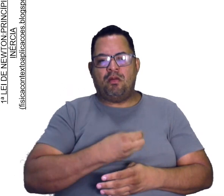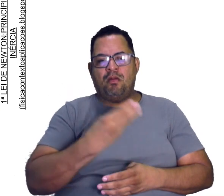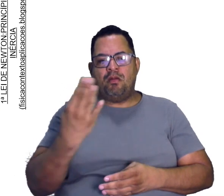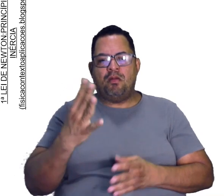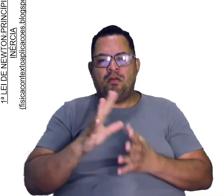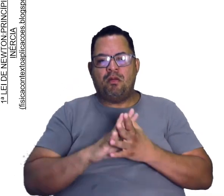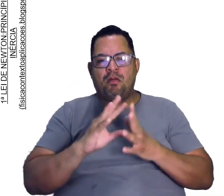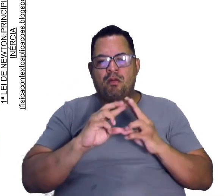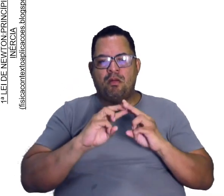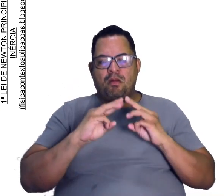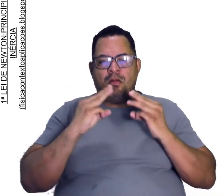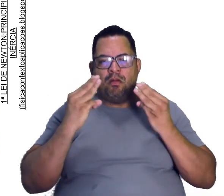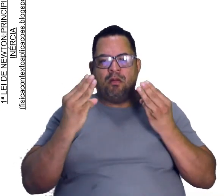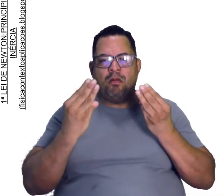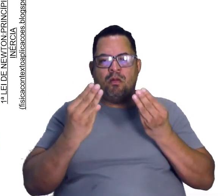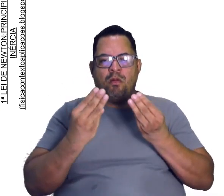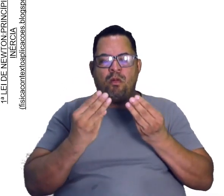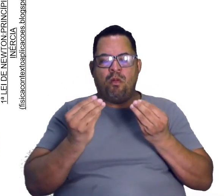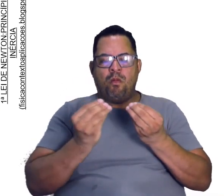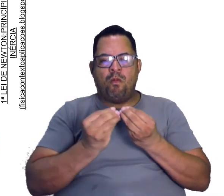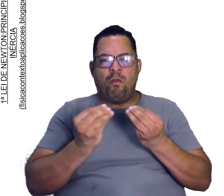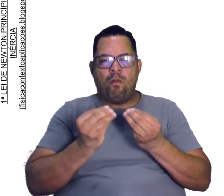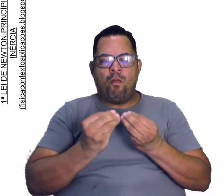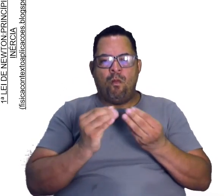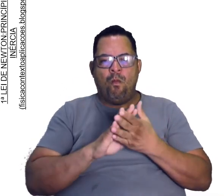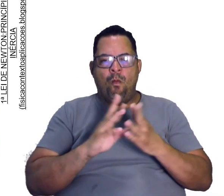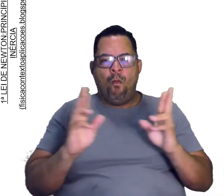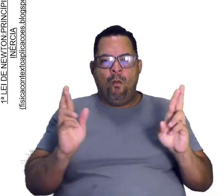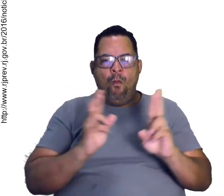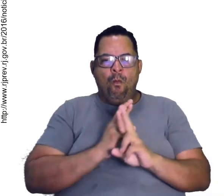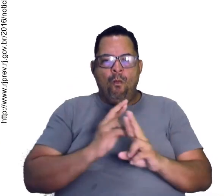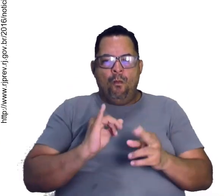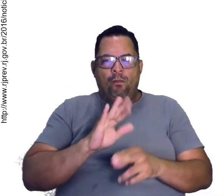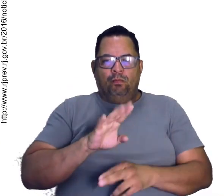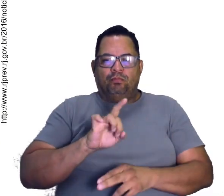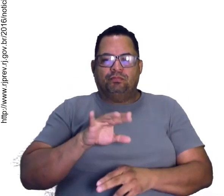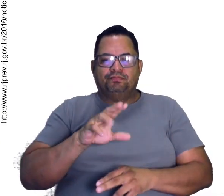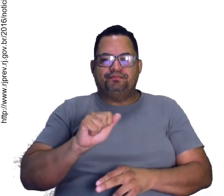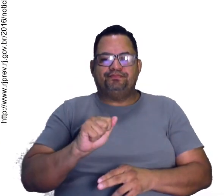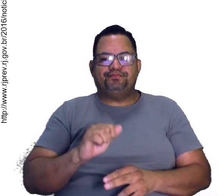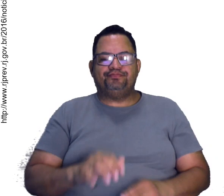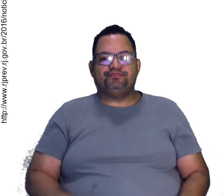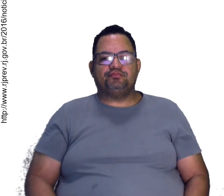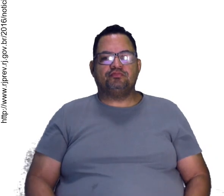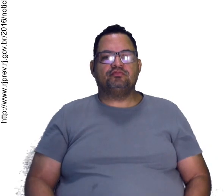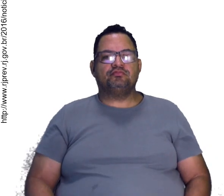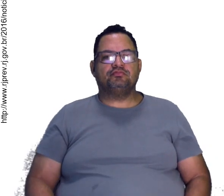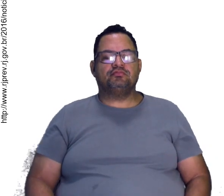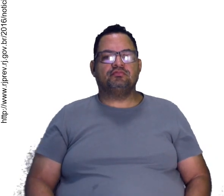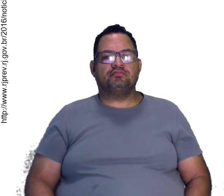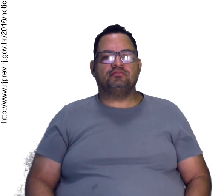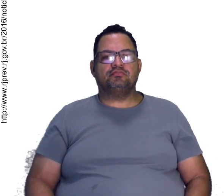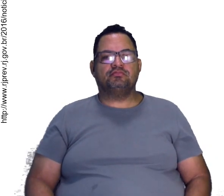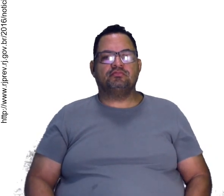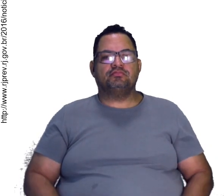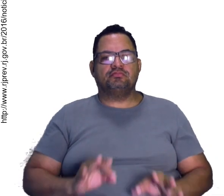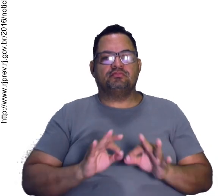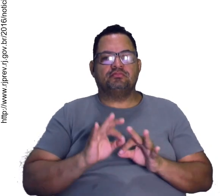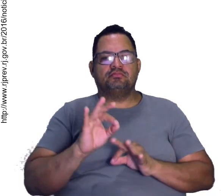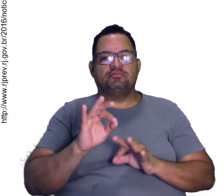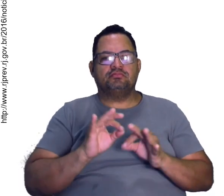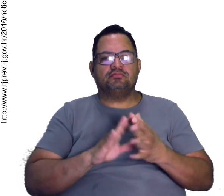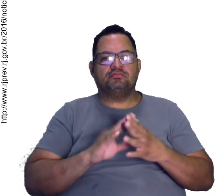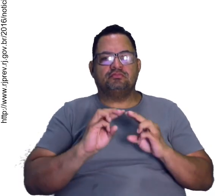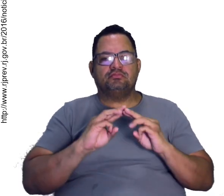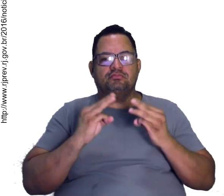massa em um corpo com relação à inércia. Para medir a massa de um objeto, o que nós